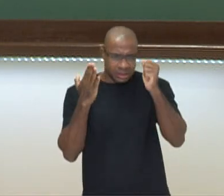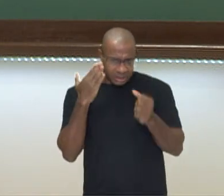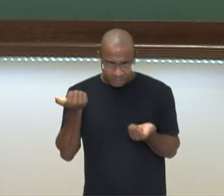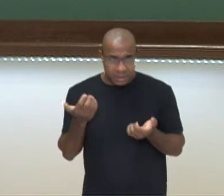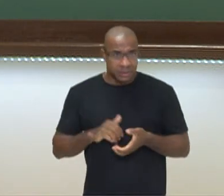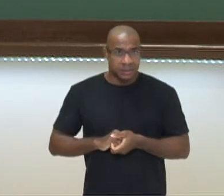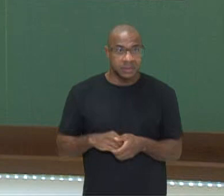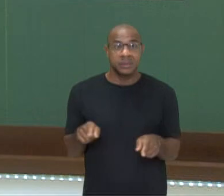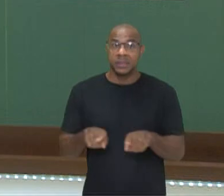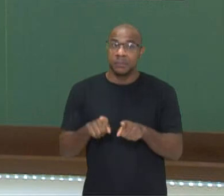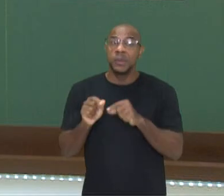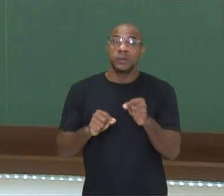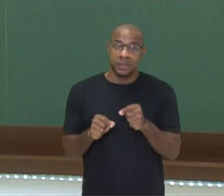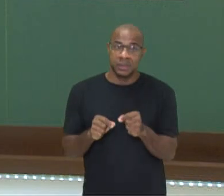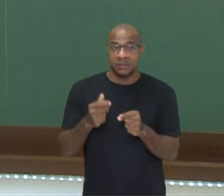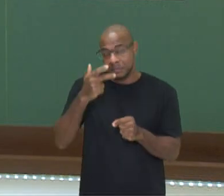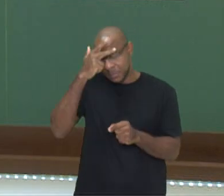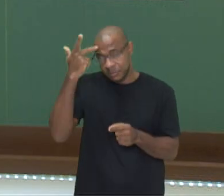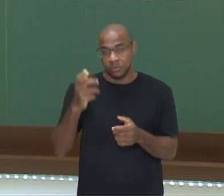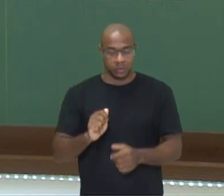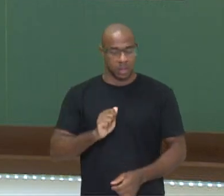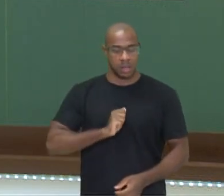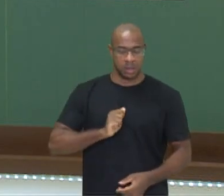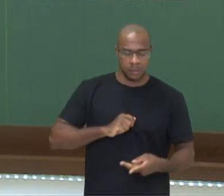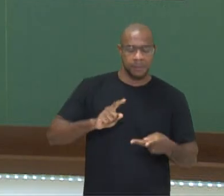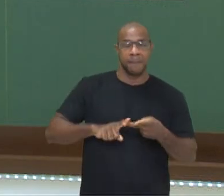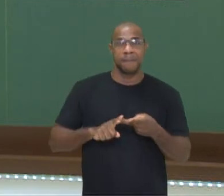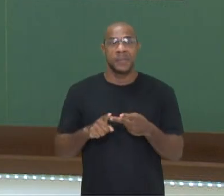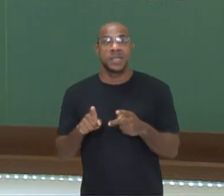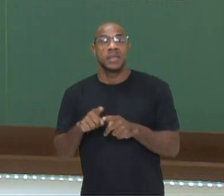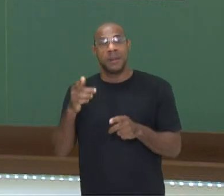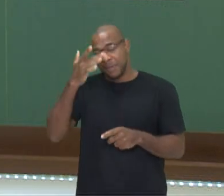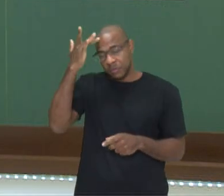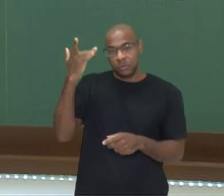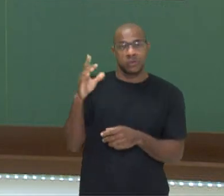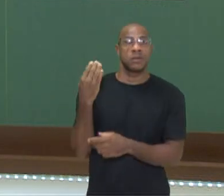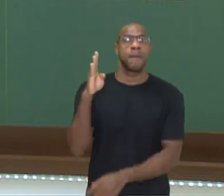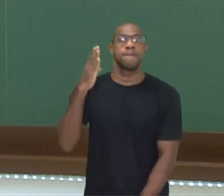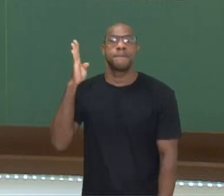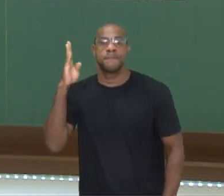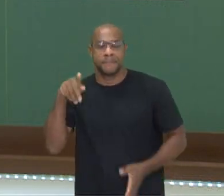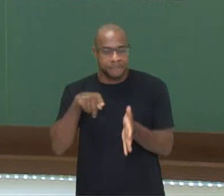de biólogos e antropólogos que imaginam como